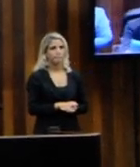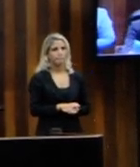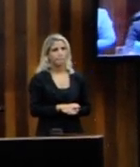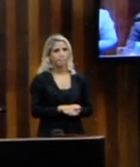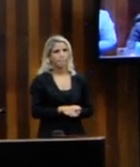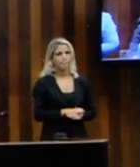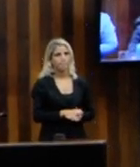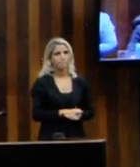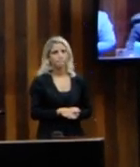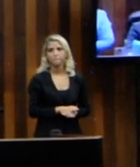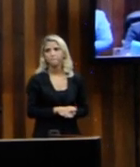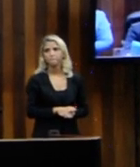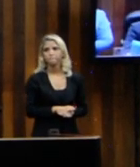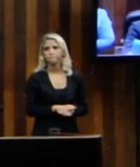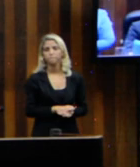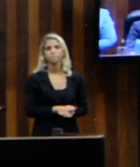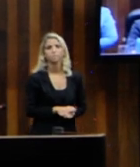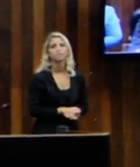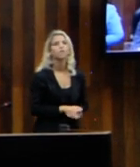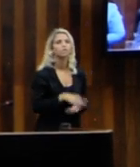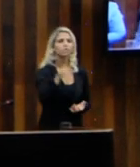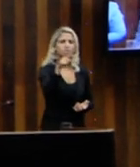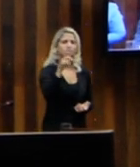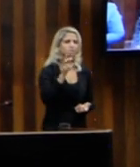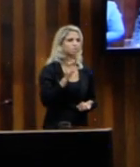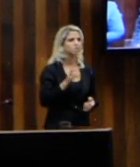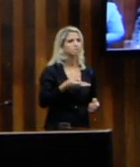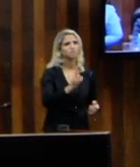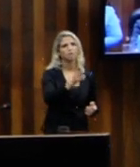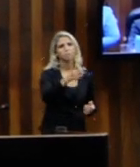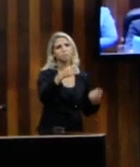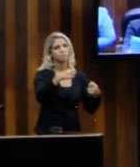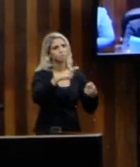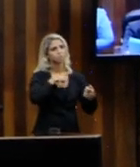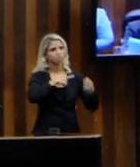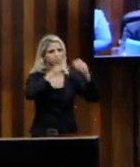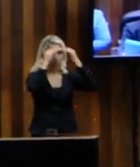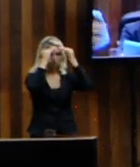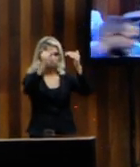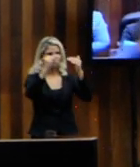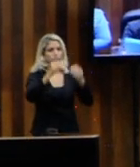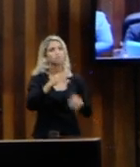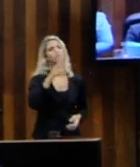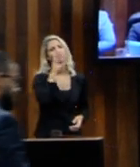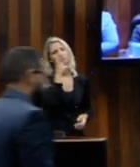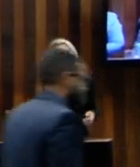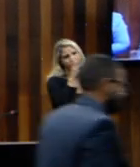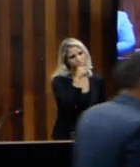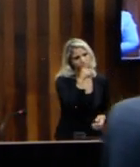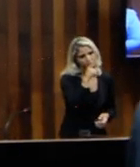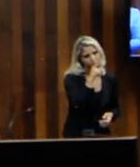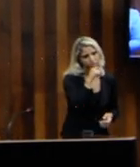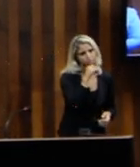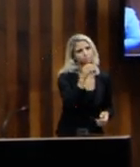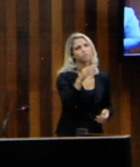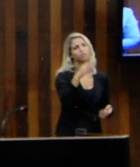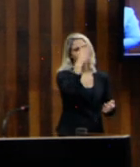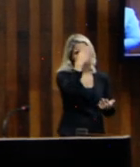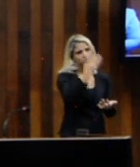não tão forte como vocês mereciam, porque demorou demais, né, amigo?